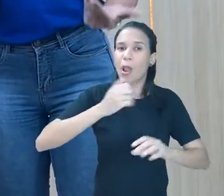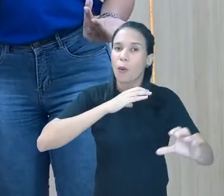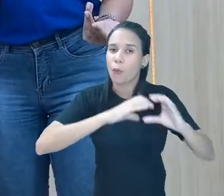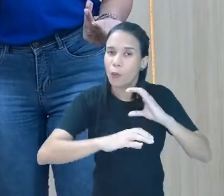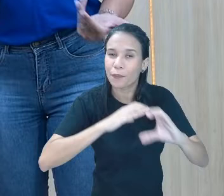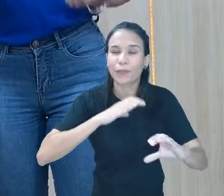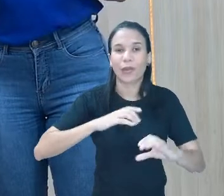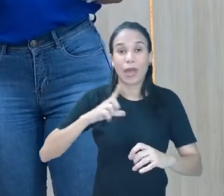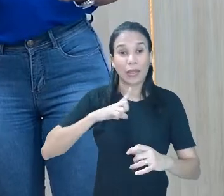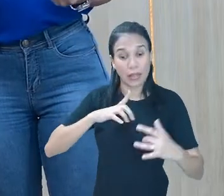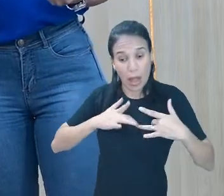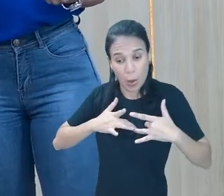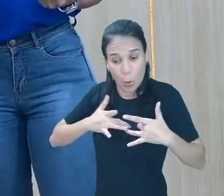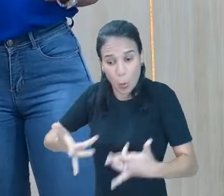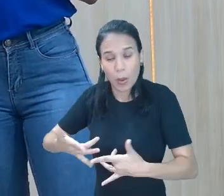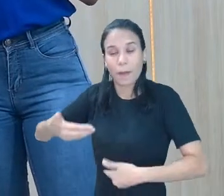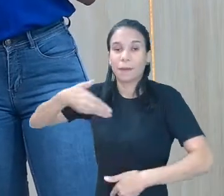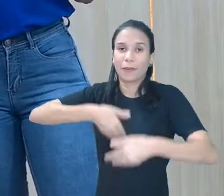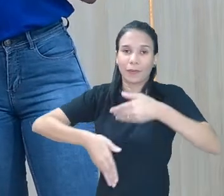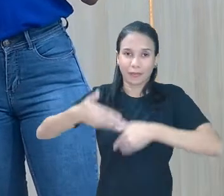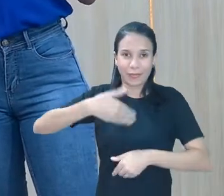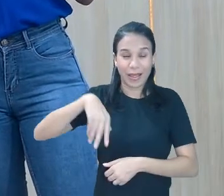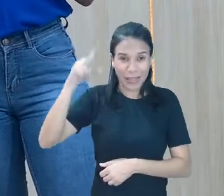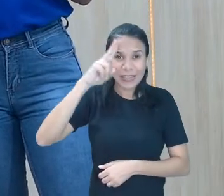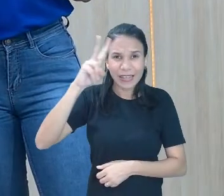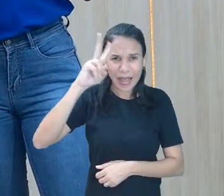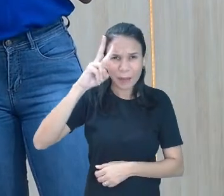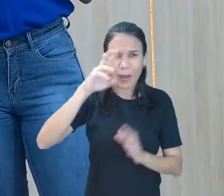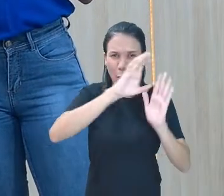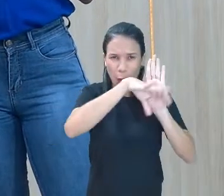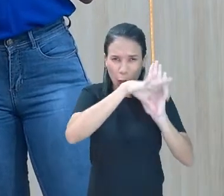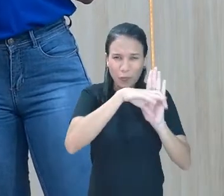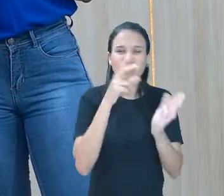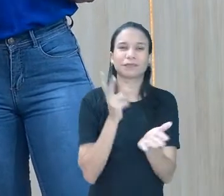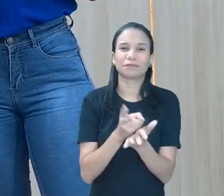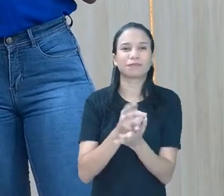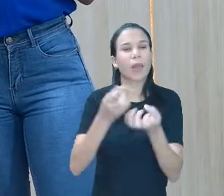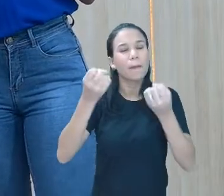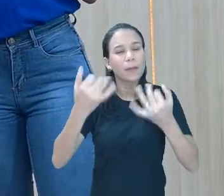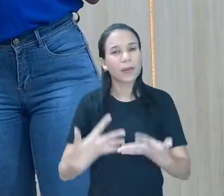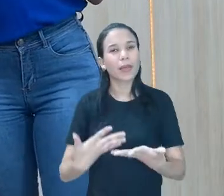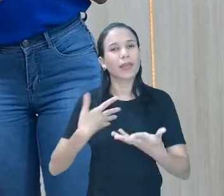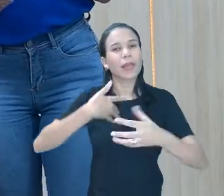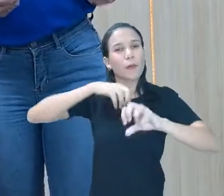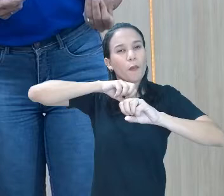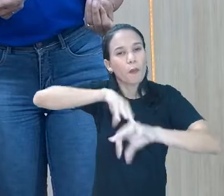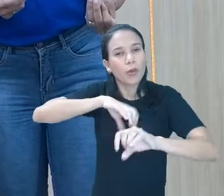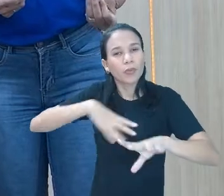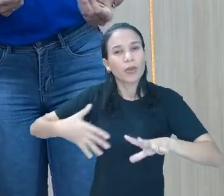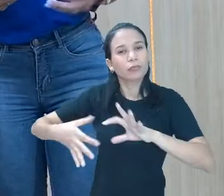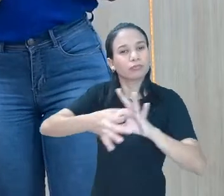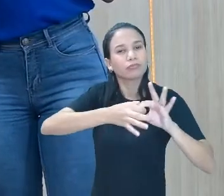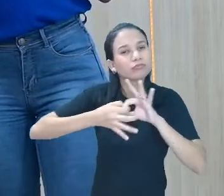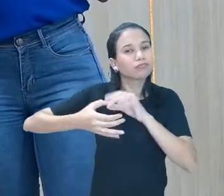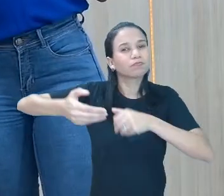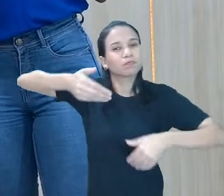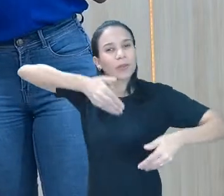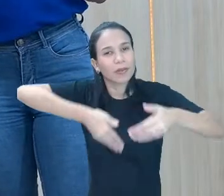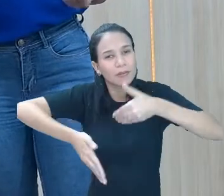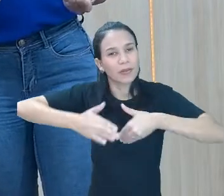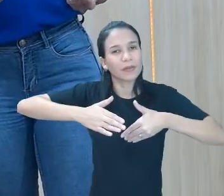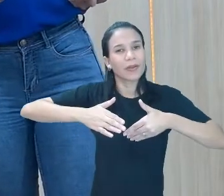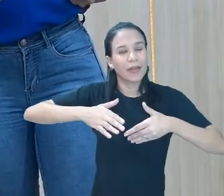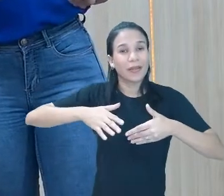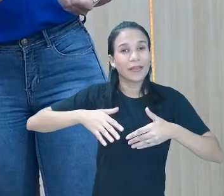cooperação, solidariedade e participação. Lembra daqueles conceitos que a gente sempre fala de uma educação cooperativa, de uma